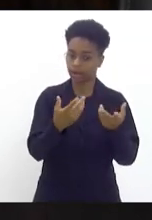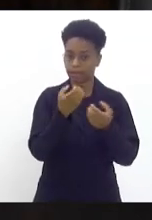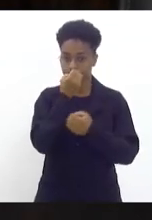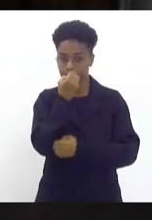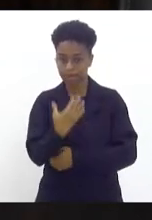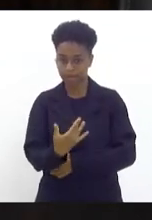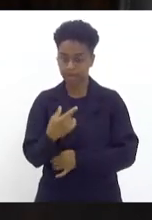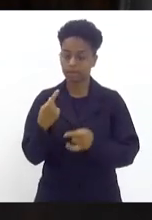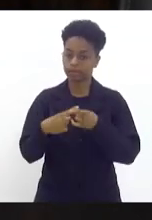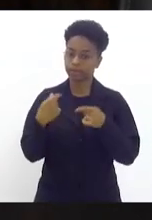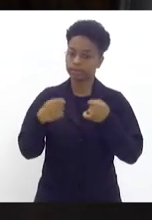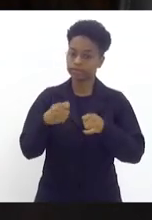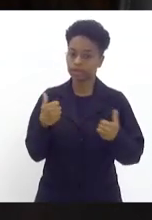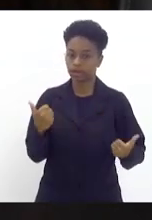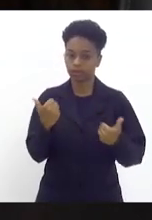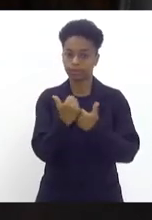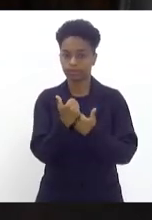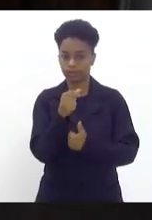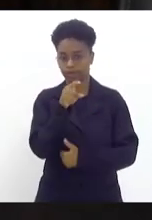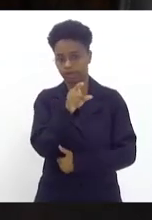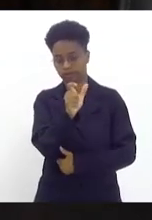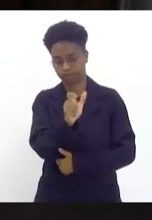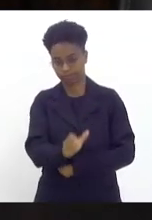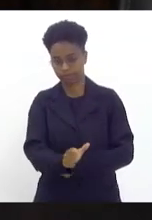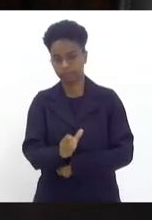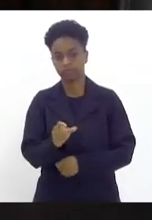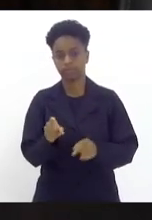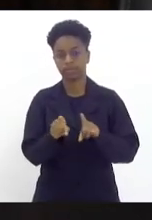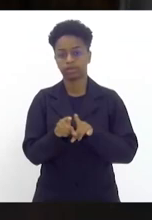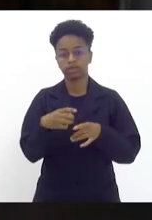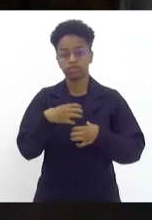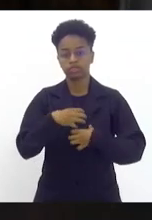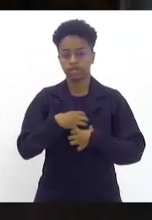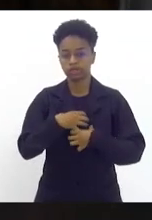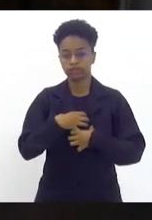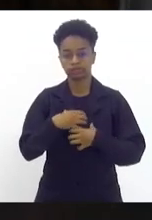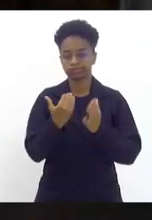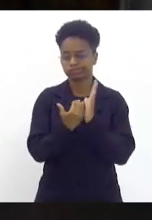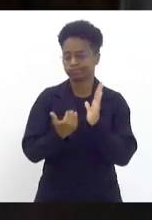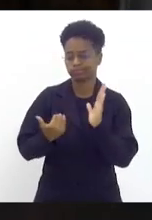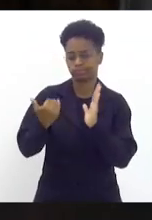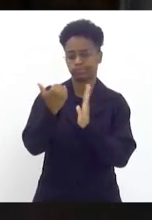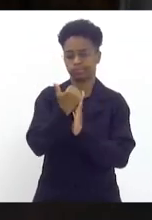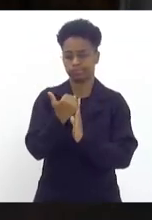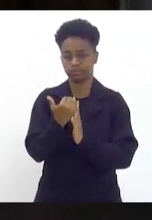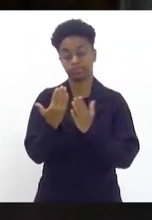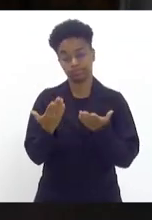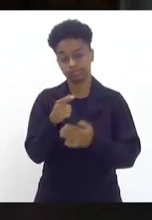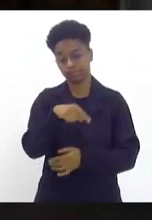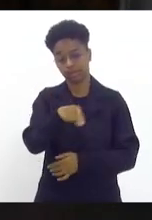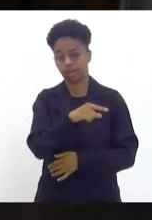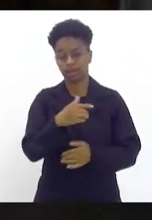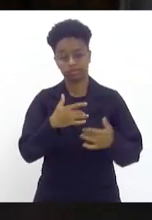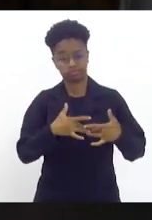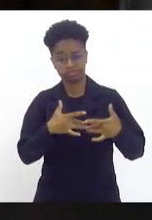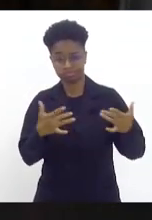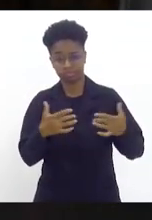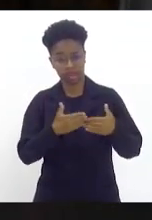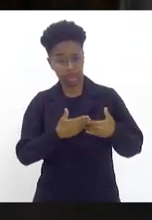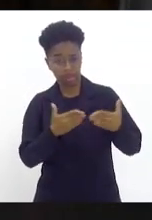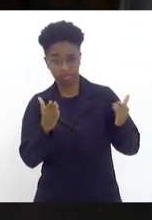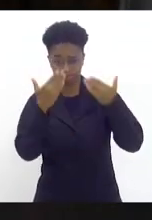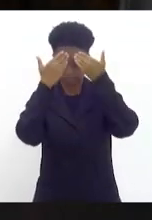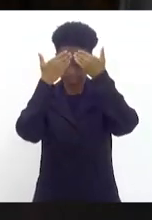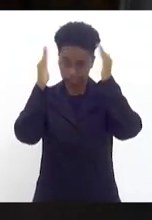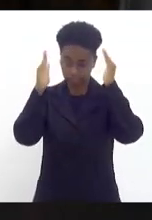ali para apoiá-lo, né, de uma forma incondicional. E aí ele vai abrir o coração, ele vai abrir a